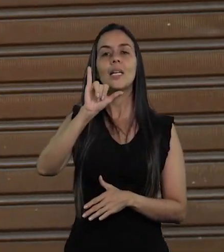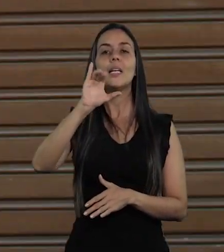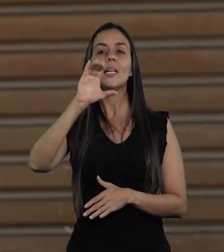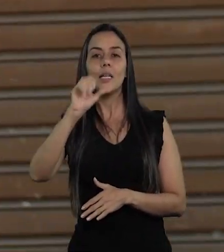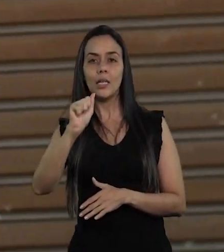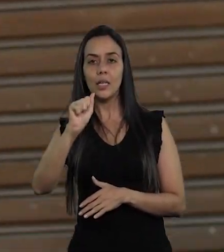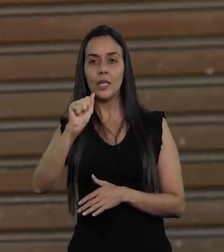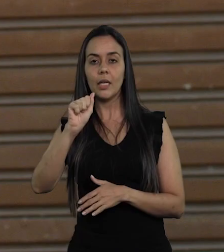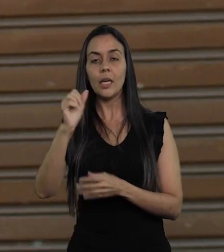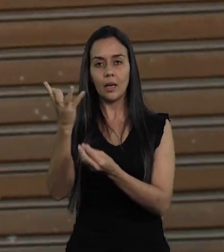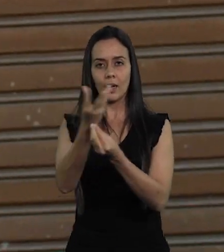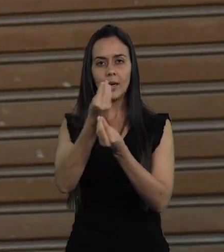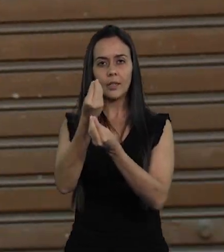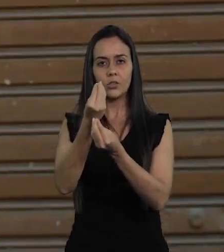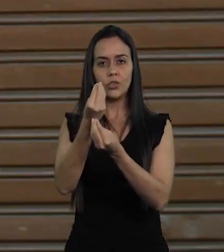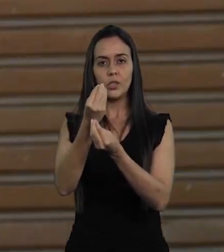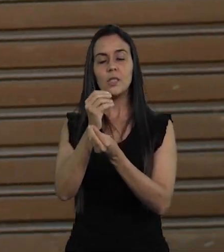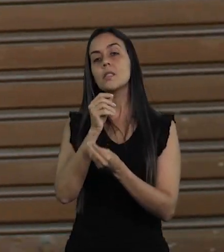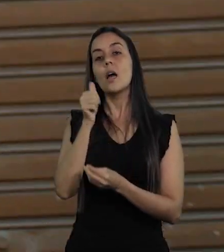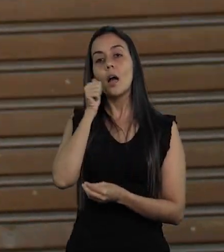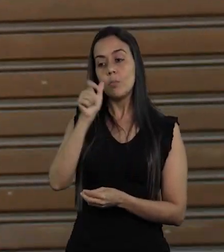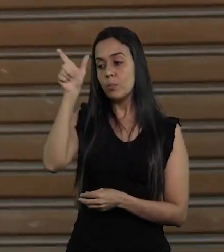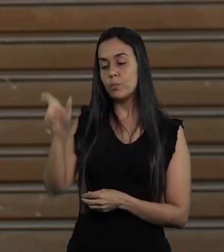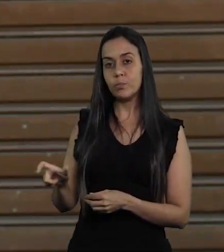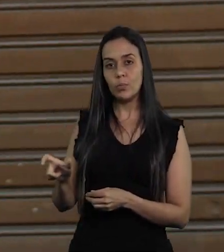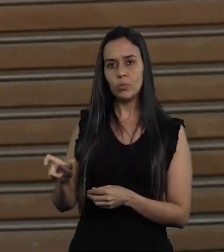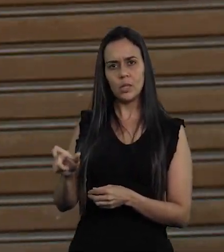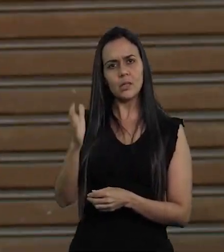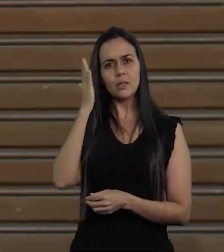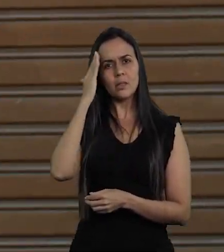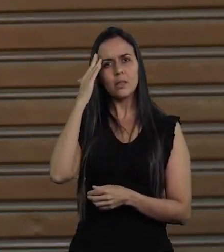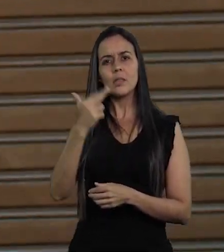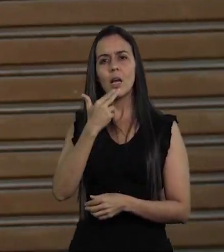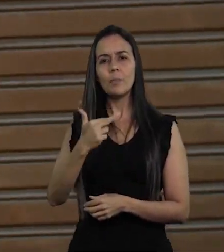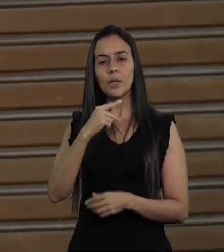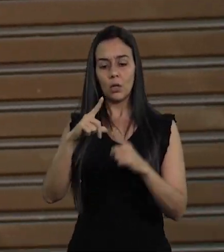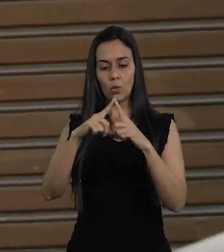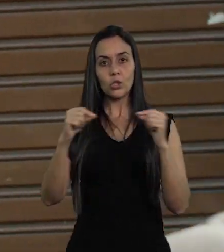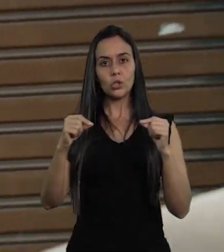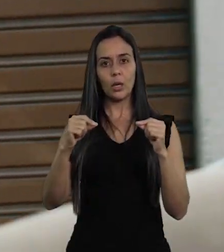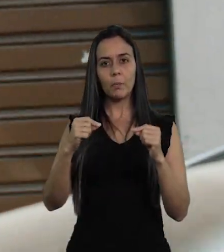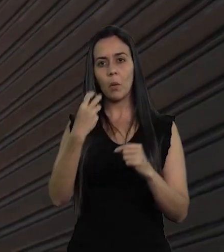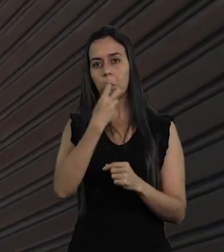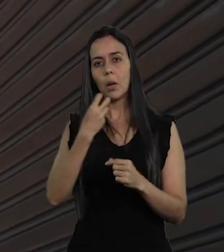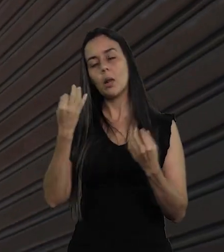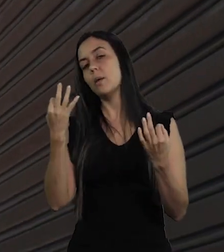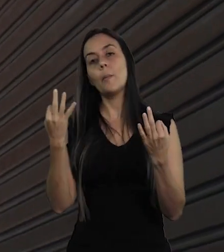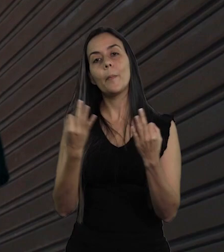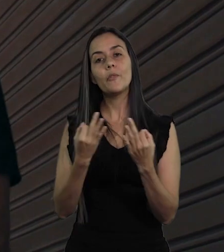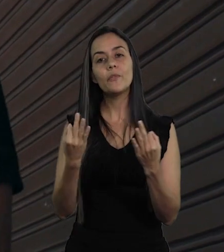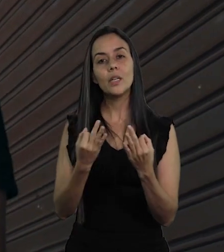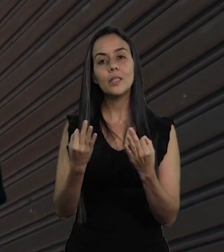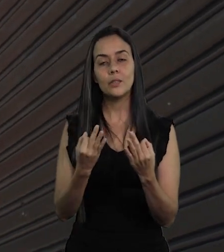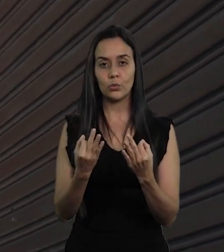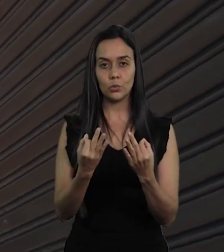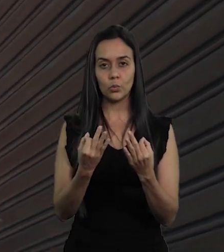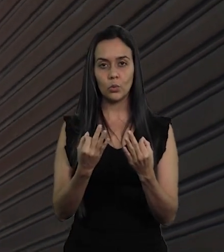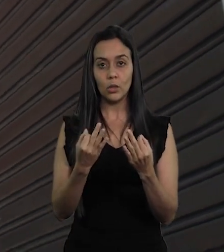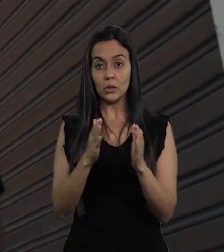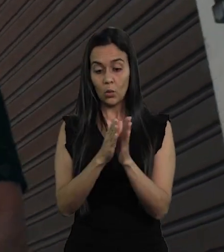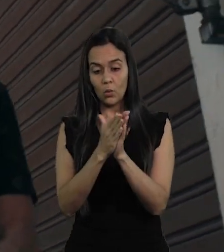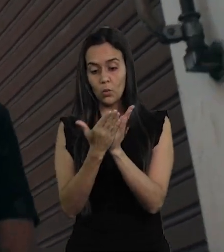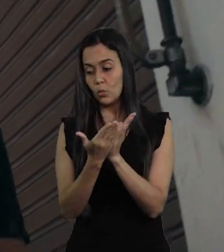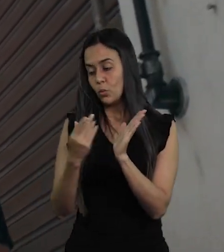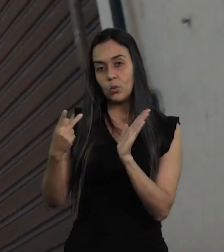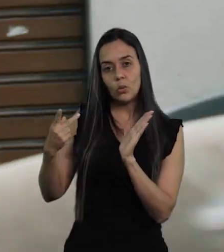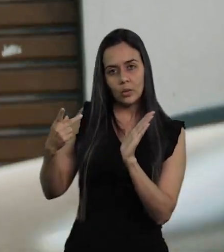Lika Sekato fala fluentemente japonês, né? Vive parte da vida dela no Japão e num dos nossos ensaios. No livro